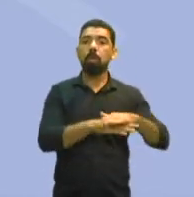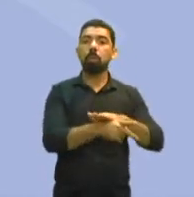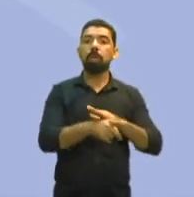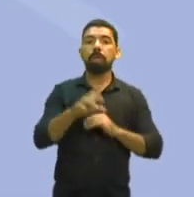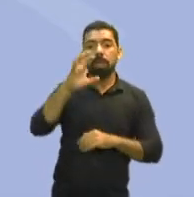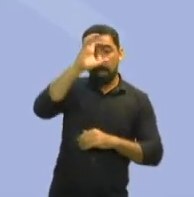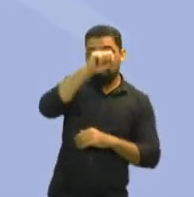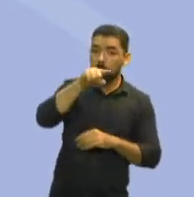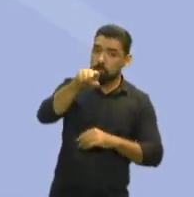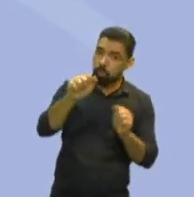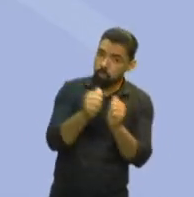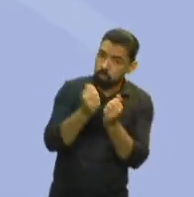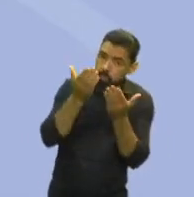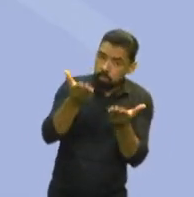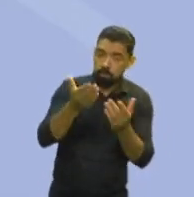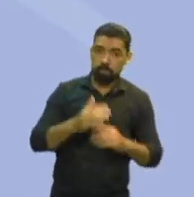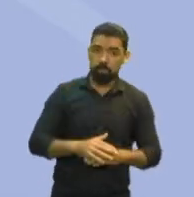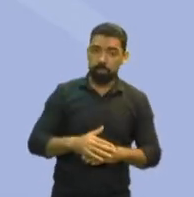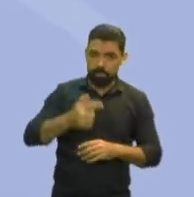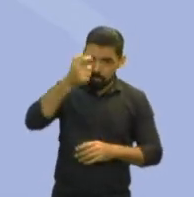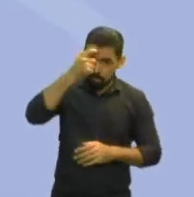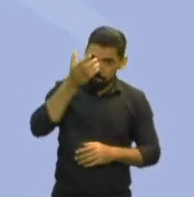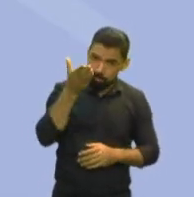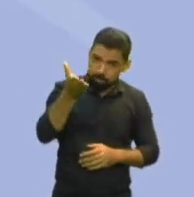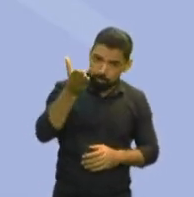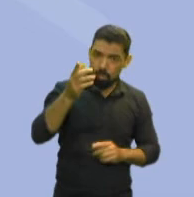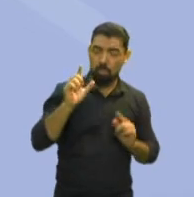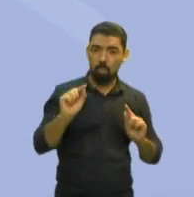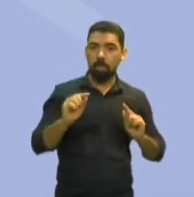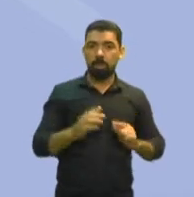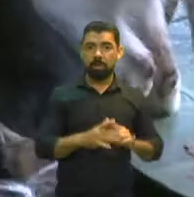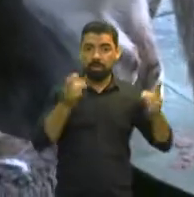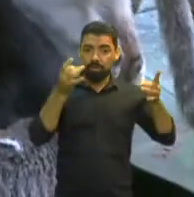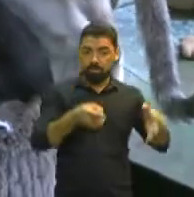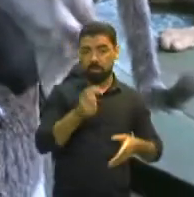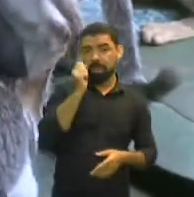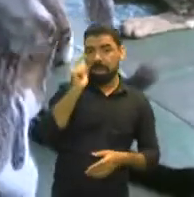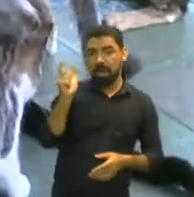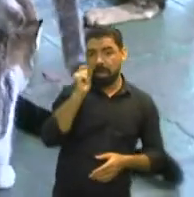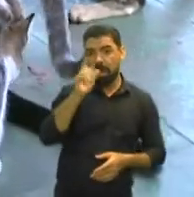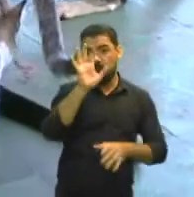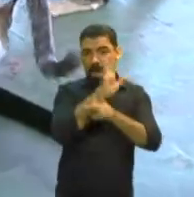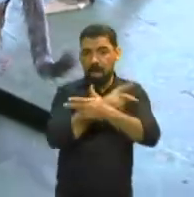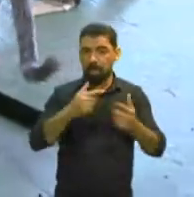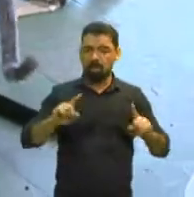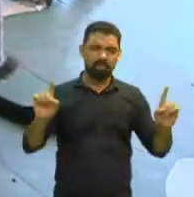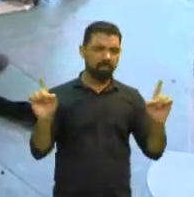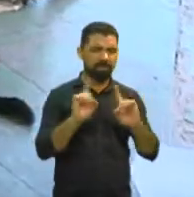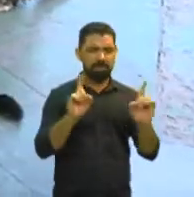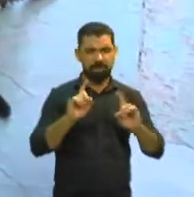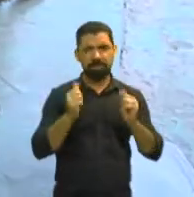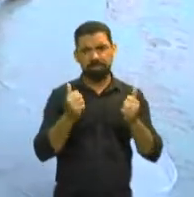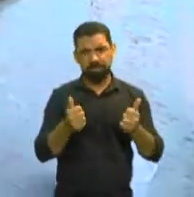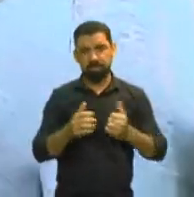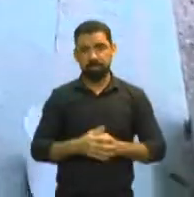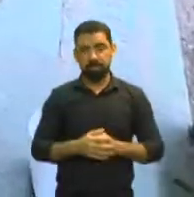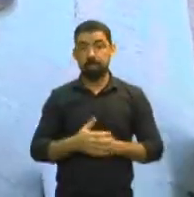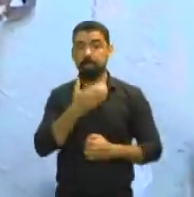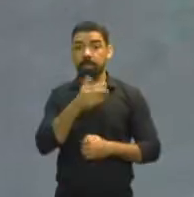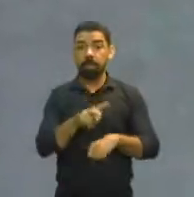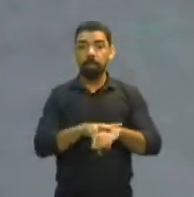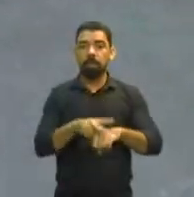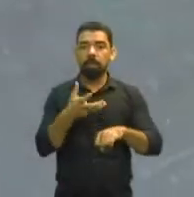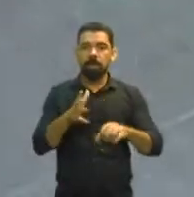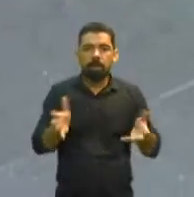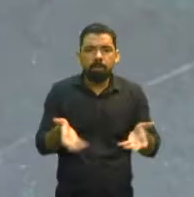você. Então conscientizo você a não abandonar o seu animal. A campanha Dezembro Verde quer sensibilizar a sociedade sobre